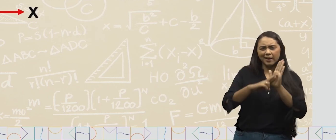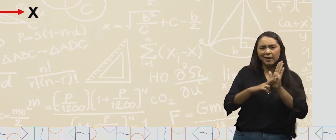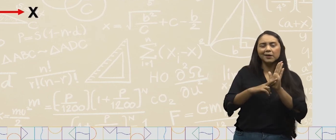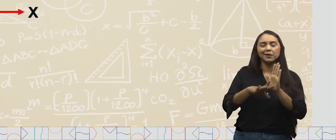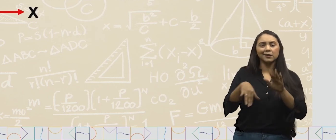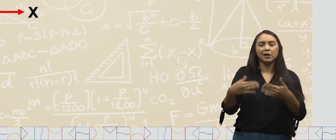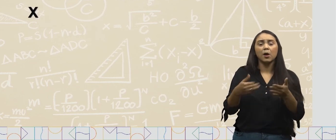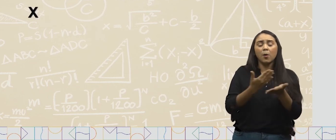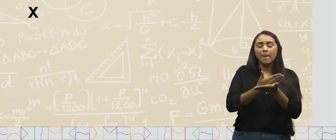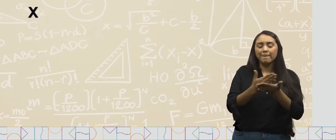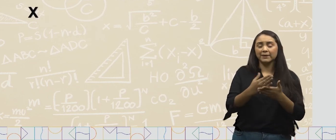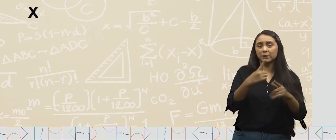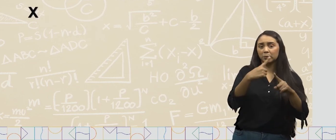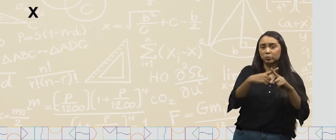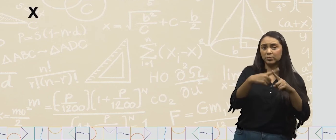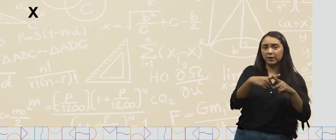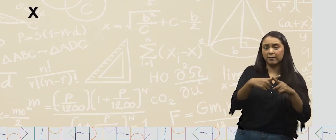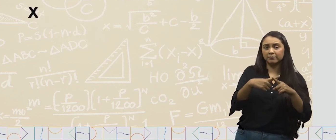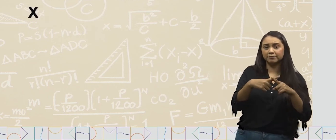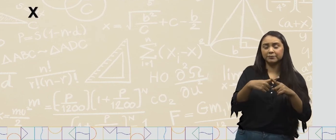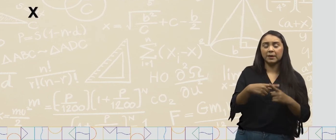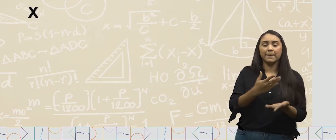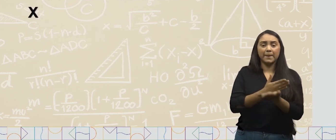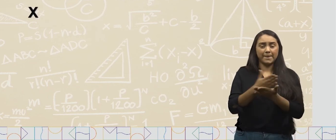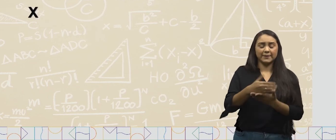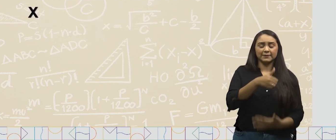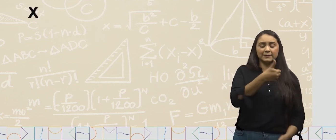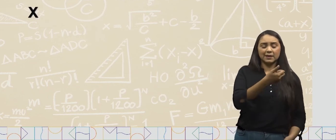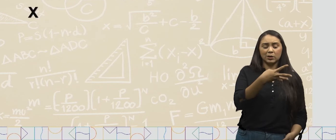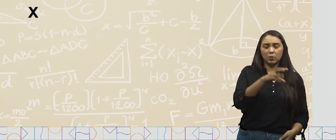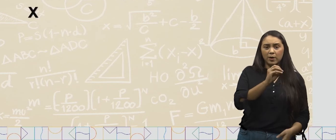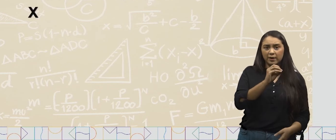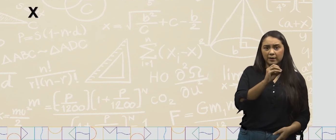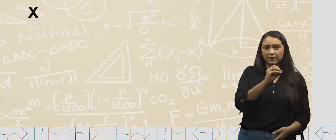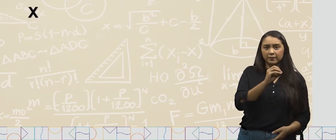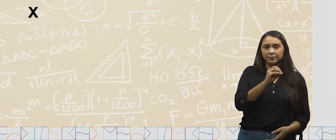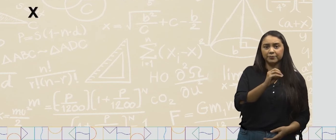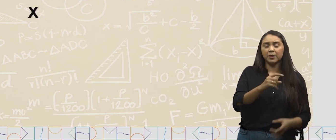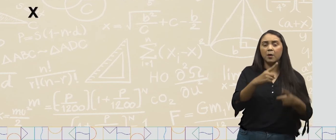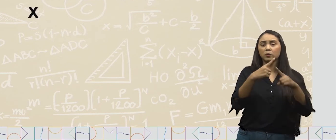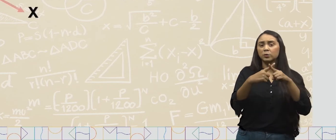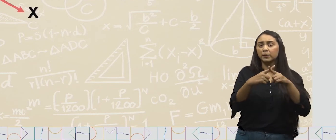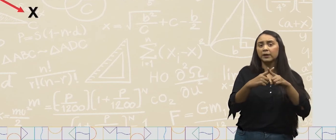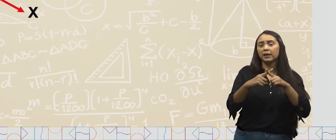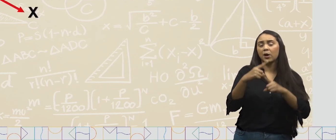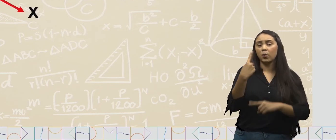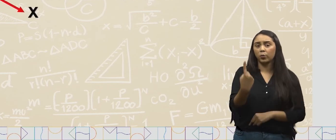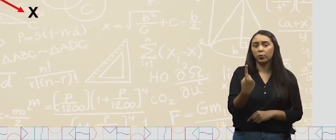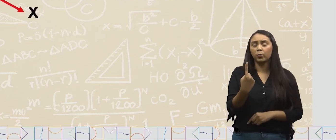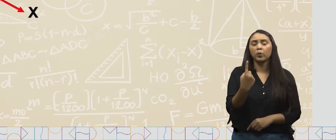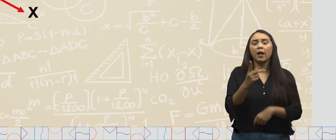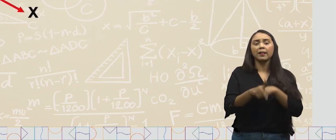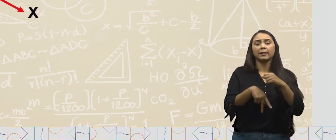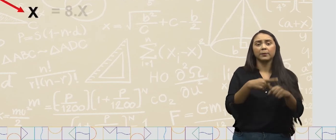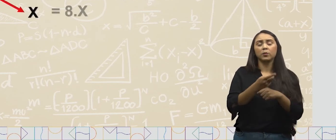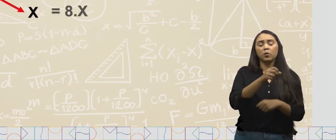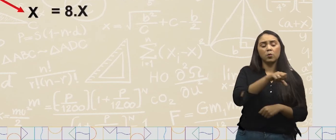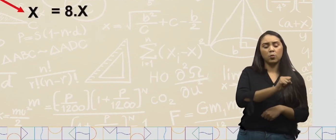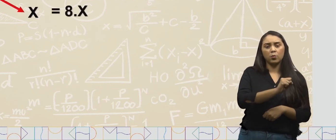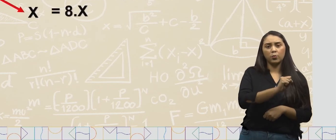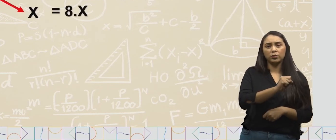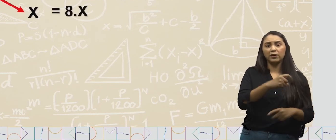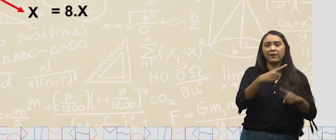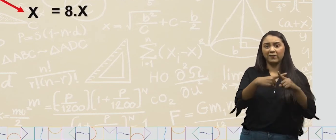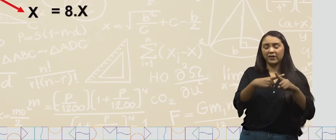multiplicar primeiro 140 por 1 e depois 8 vezes